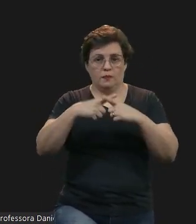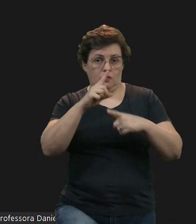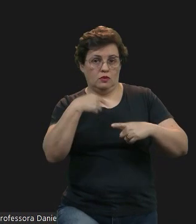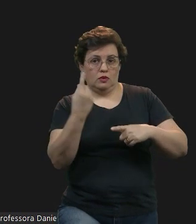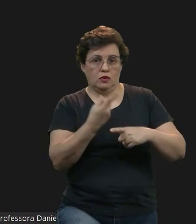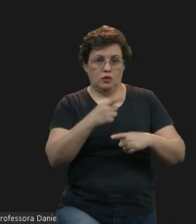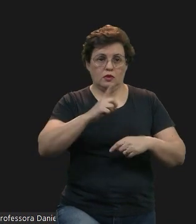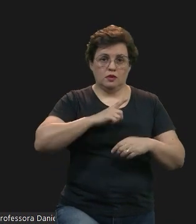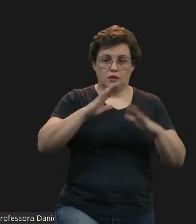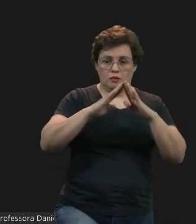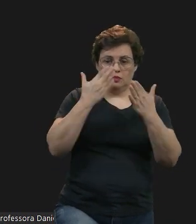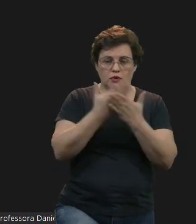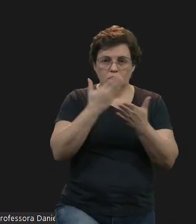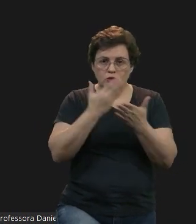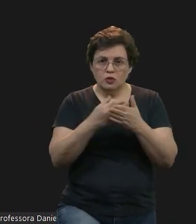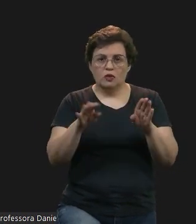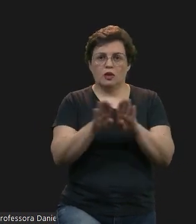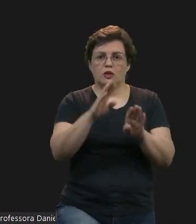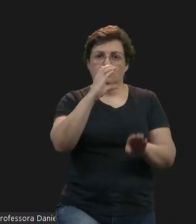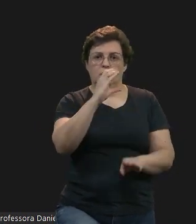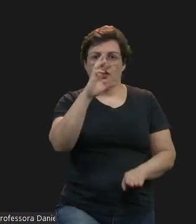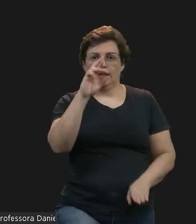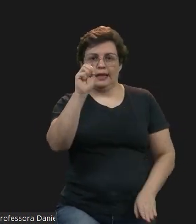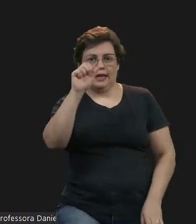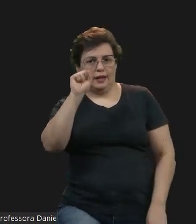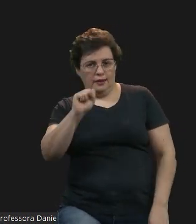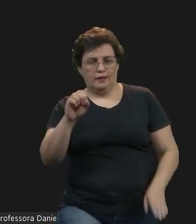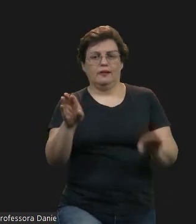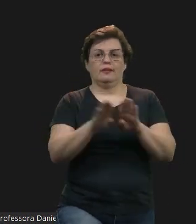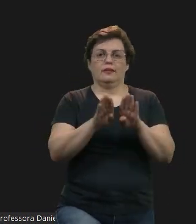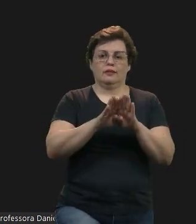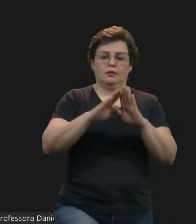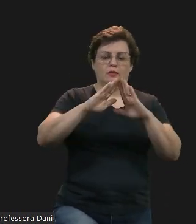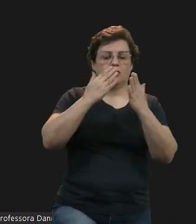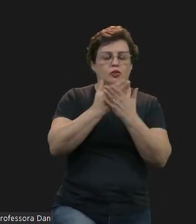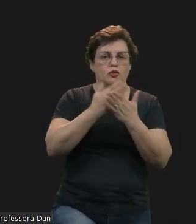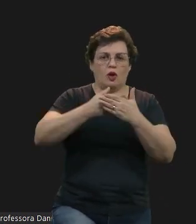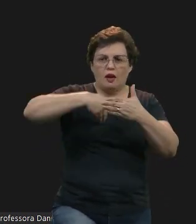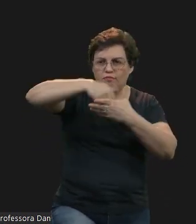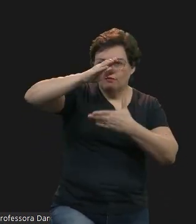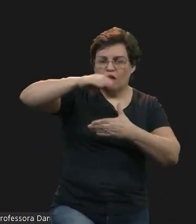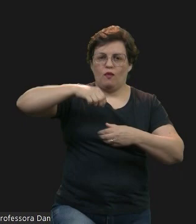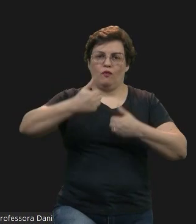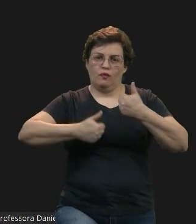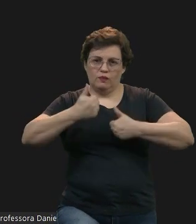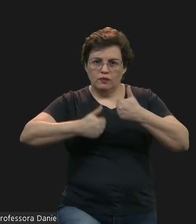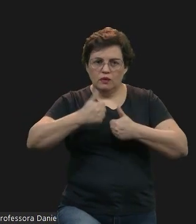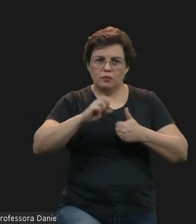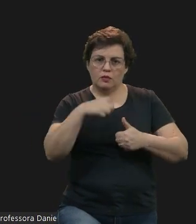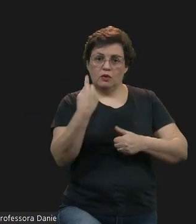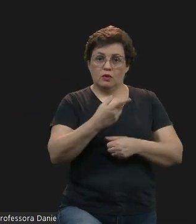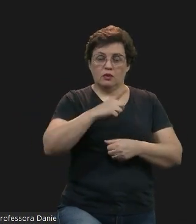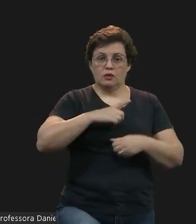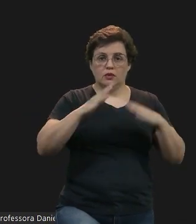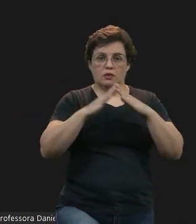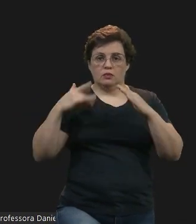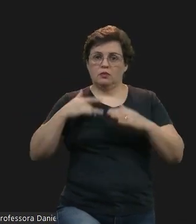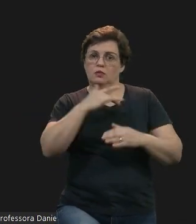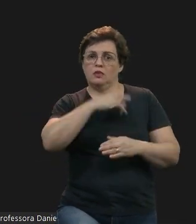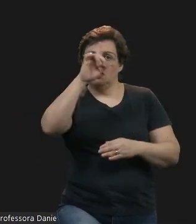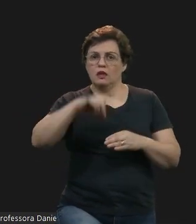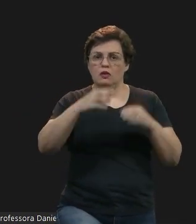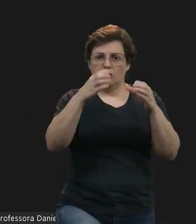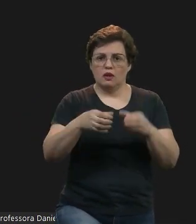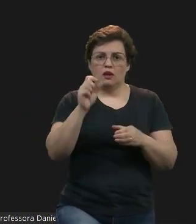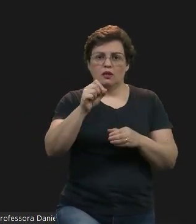temos CRAS, nós temos escola de futebol, nós temos posto de saúde, então eu falo que é um setor